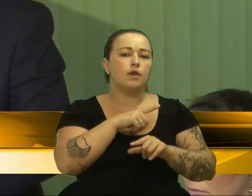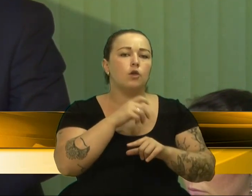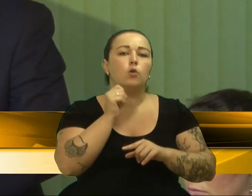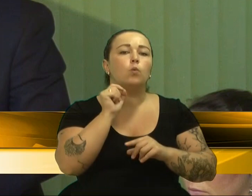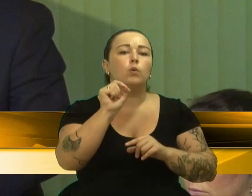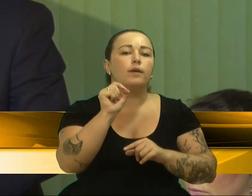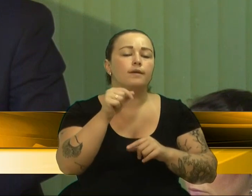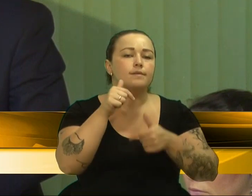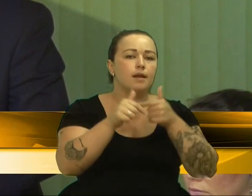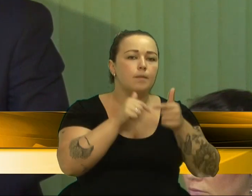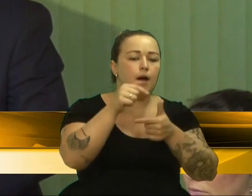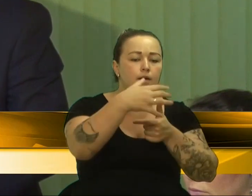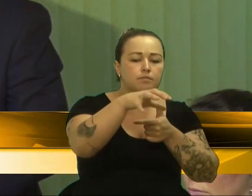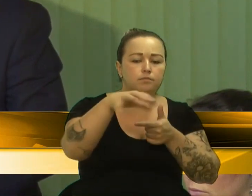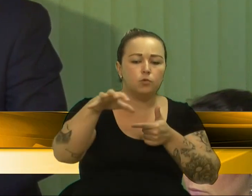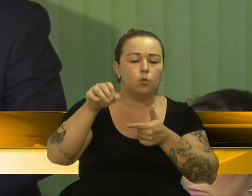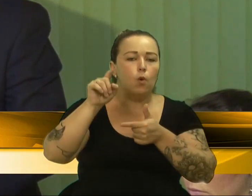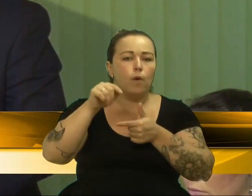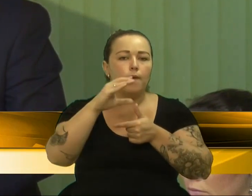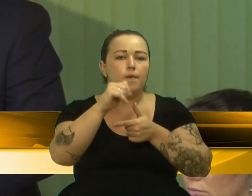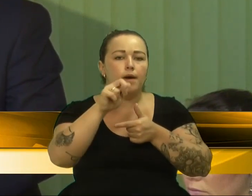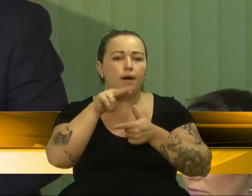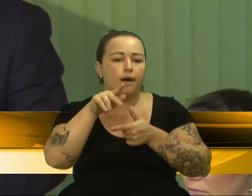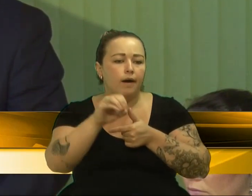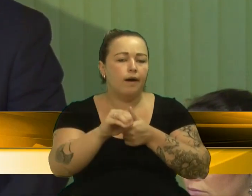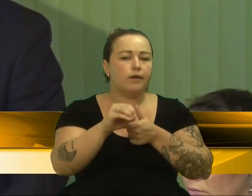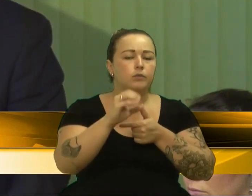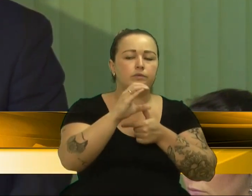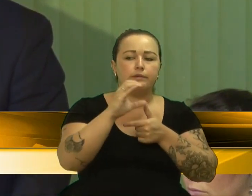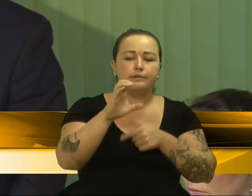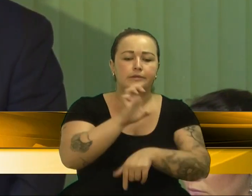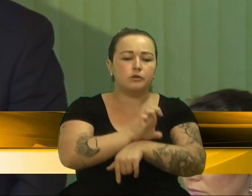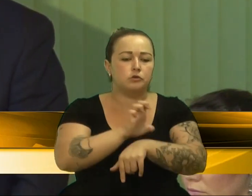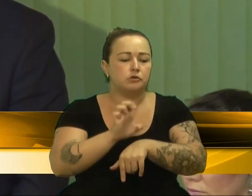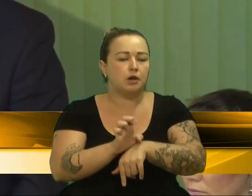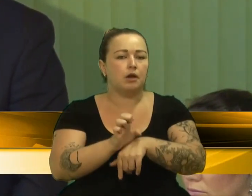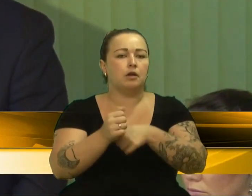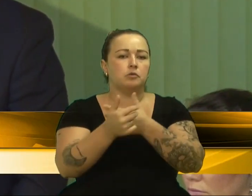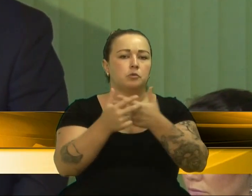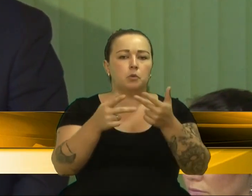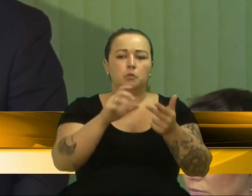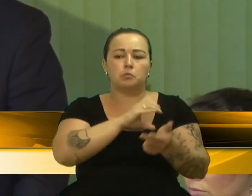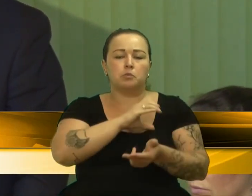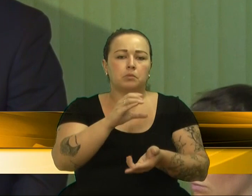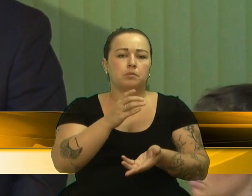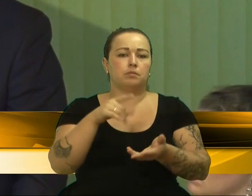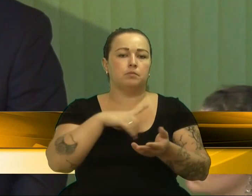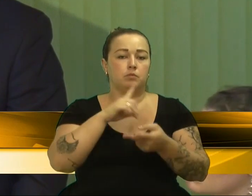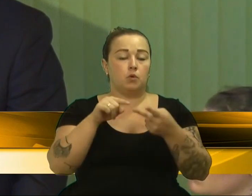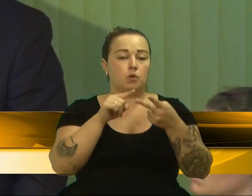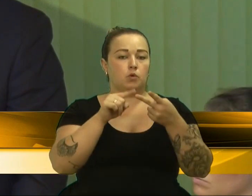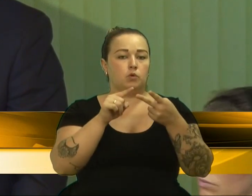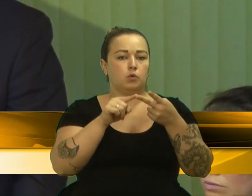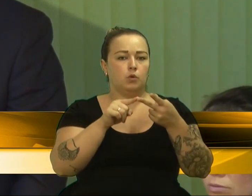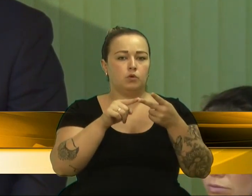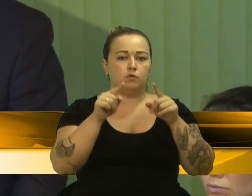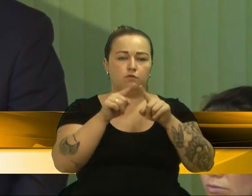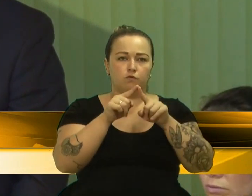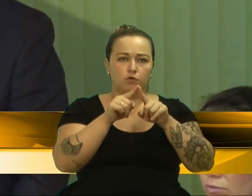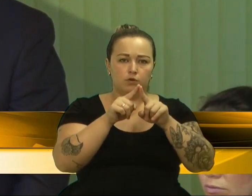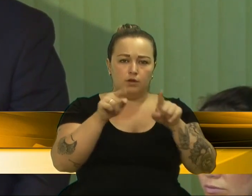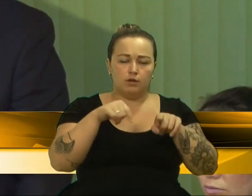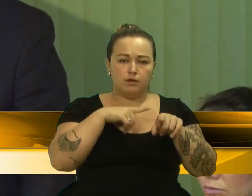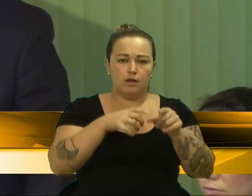cargos de provimento efetivo, cargos comissionados, CCs, estagiários e seletistas, se for o caso. 2. Quantos servidores são detentores